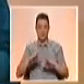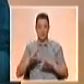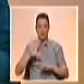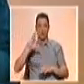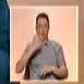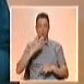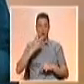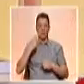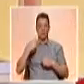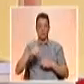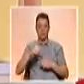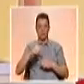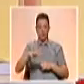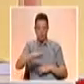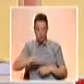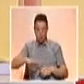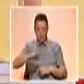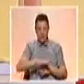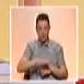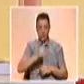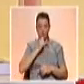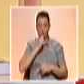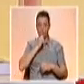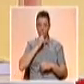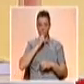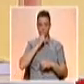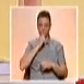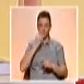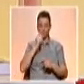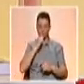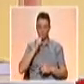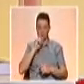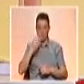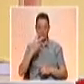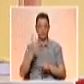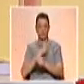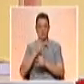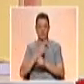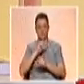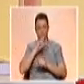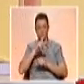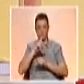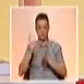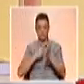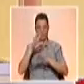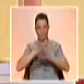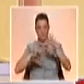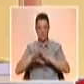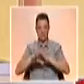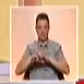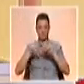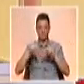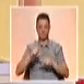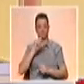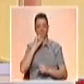Quais são os sítios, ou os locais, ou as tarefas, ou as coisas que nós precisamos de fazer no dia-a-dia, onde, em seu entender,